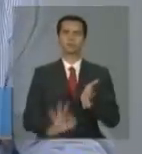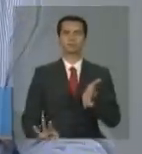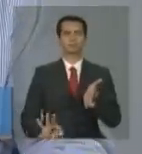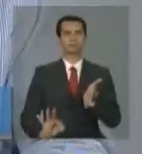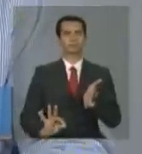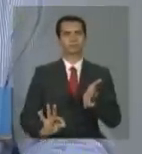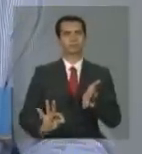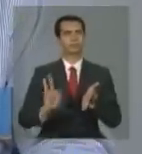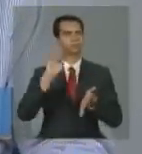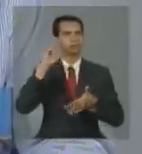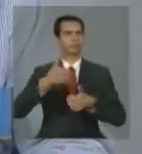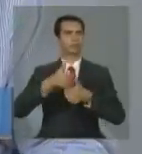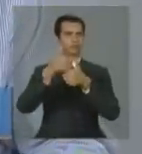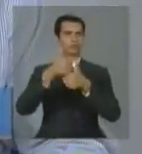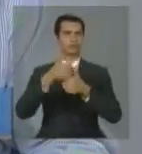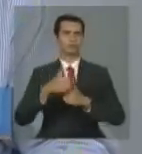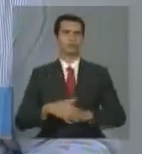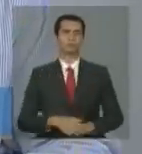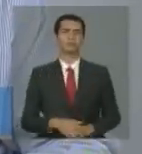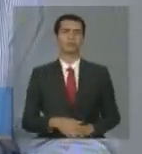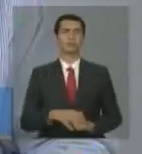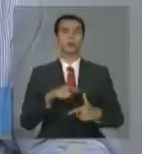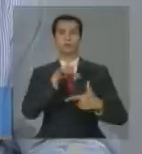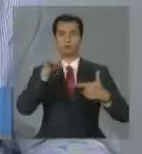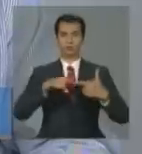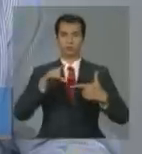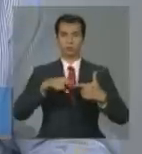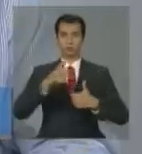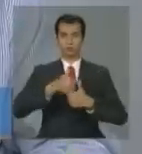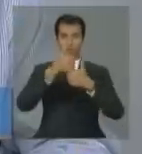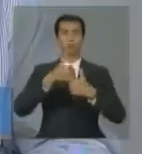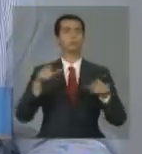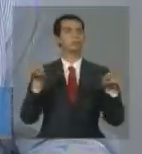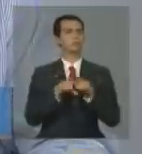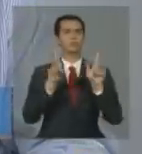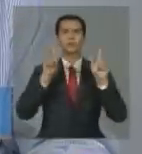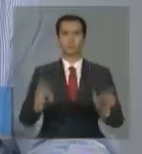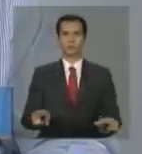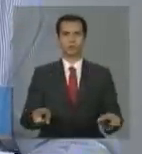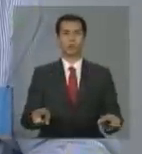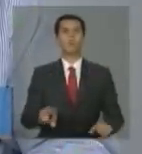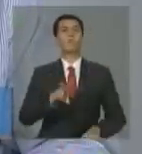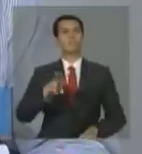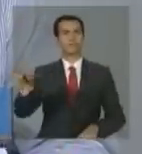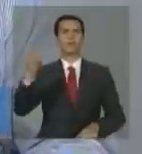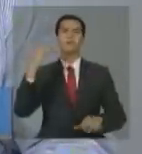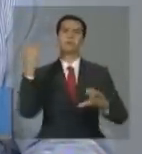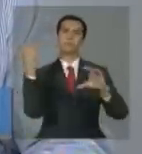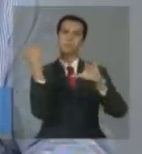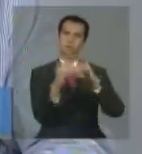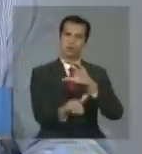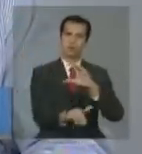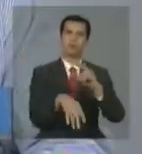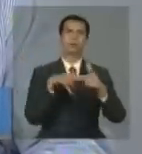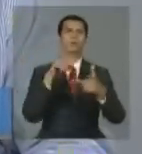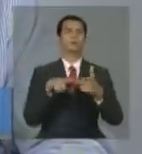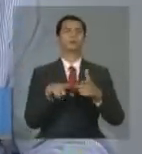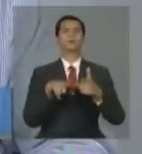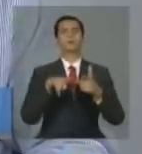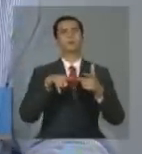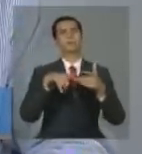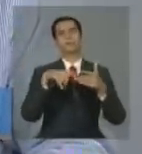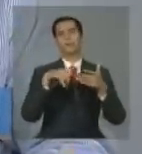titular. Como ele indicou o adjunto, da mesma forma, o adjunto receberá um e-mail dos mesmos moldes. E vai seguir o mesmo critério, os mesmos